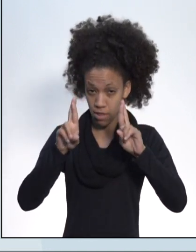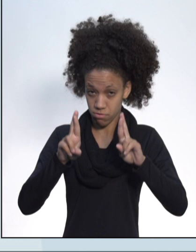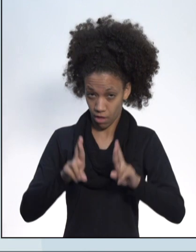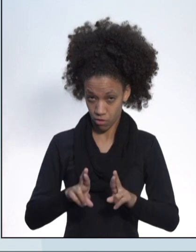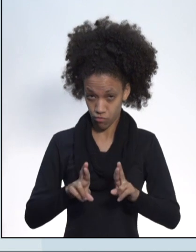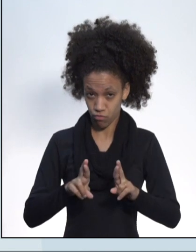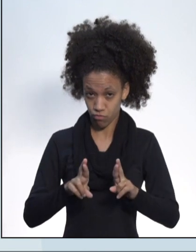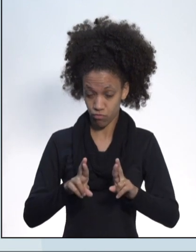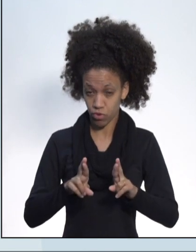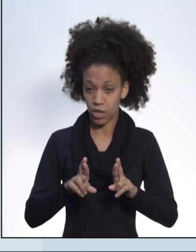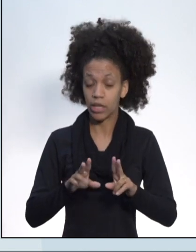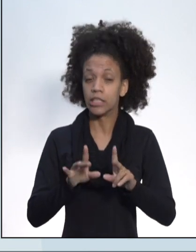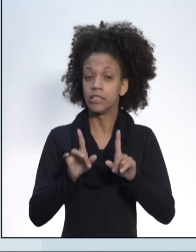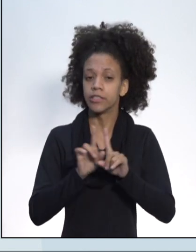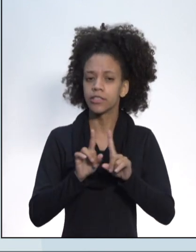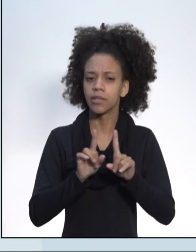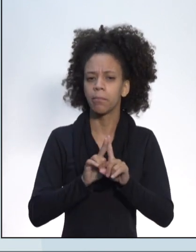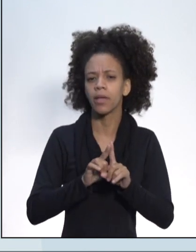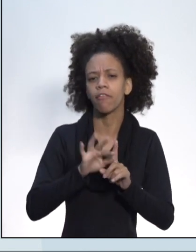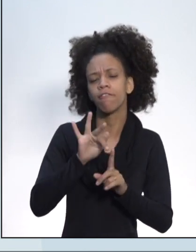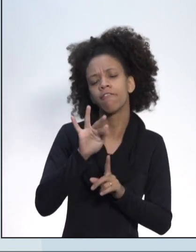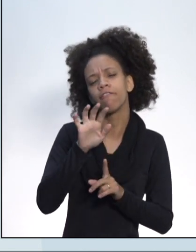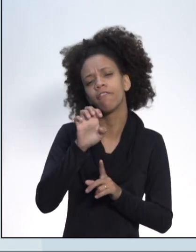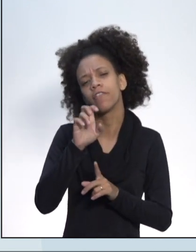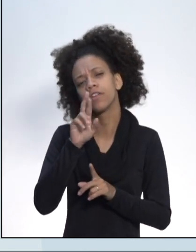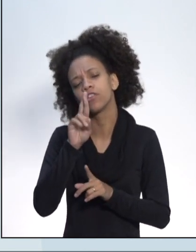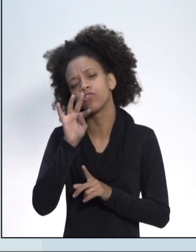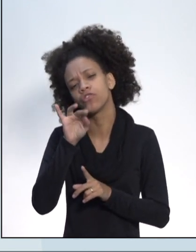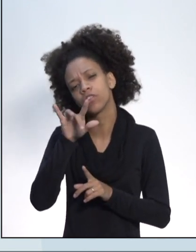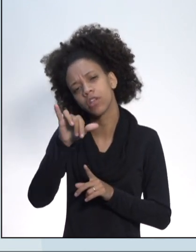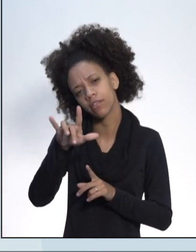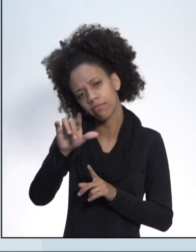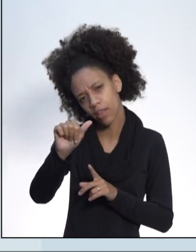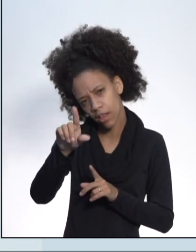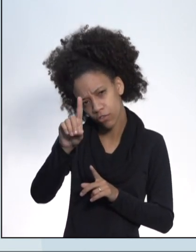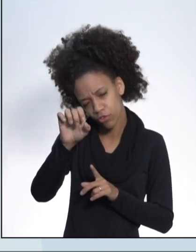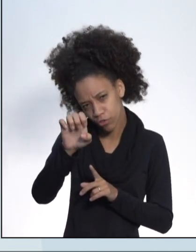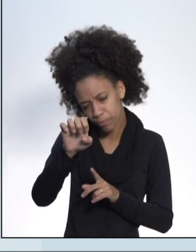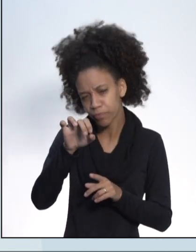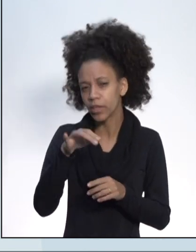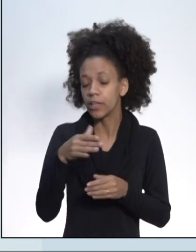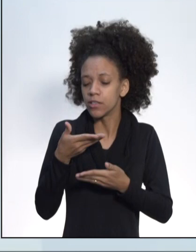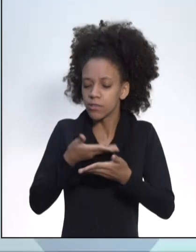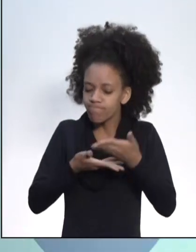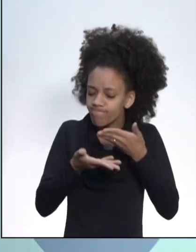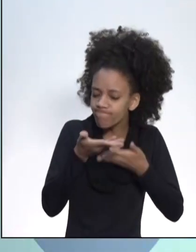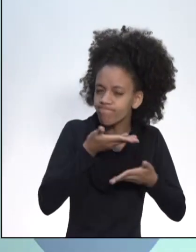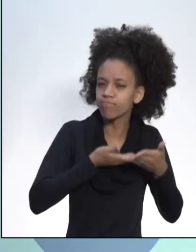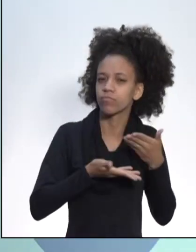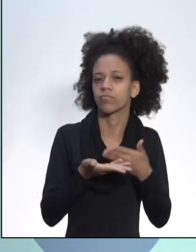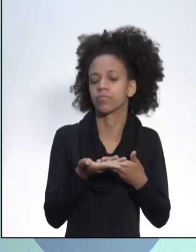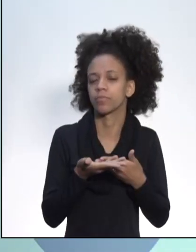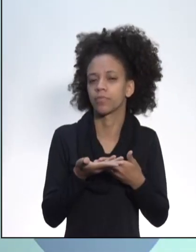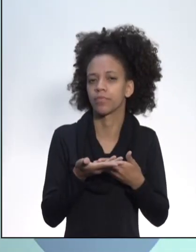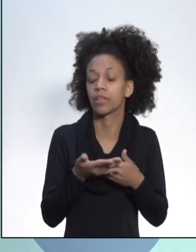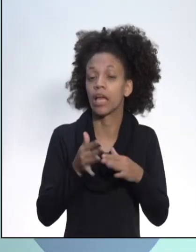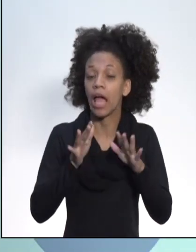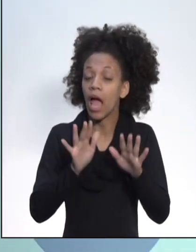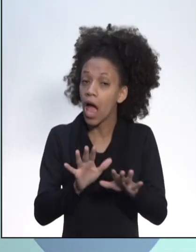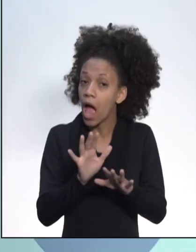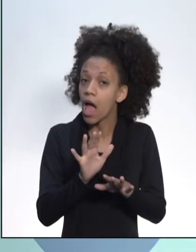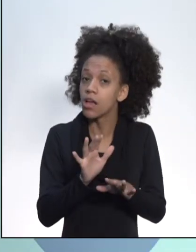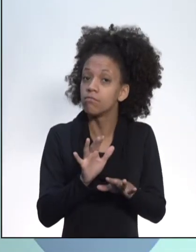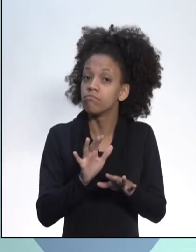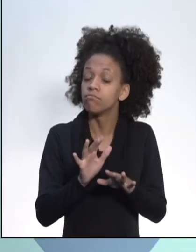responsabilidade, assertividade e empatia, iniciativa social e interesse artístico. Essas competências,